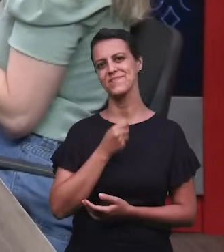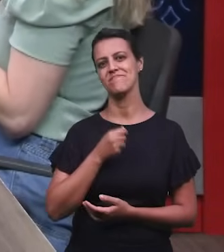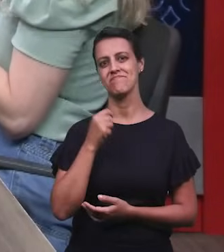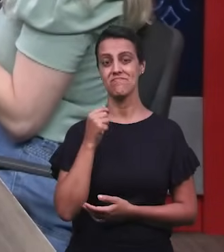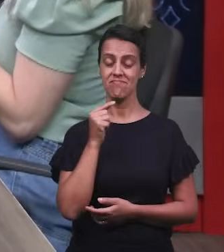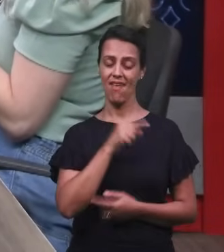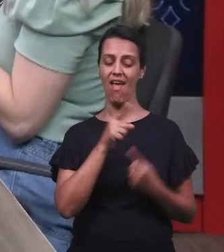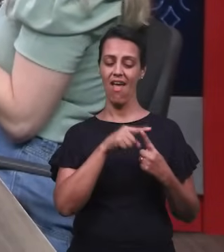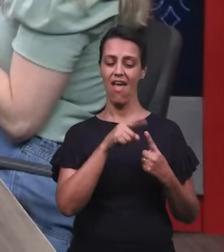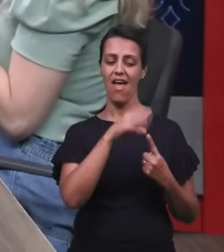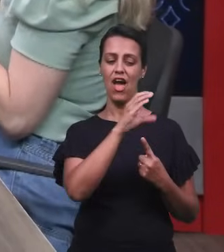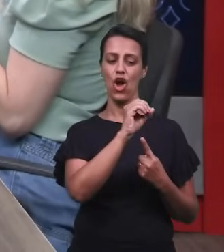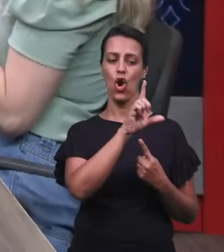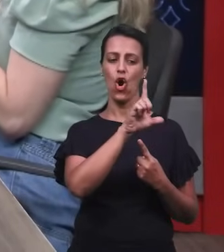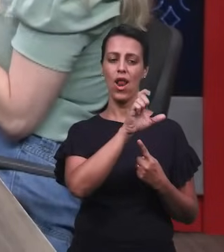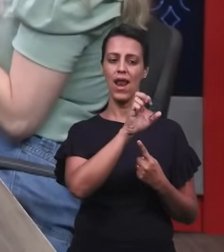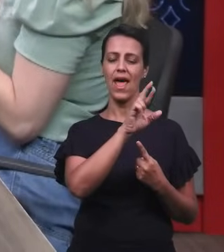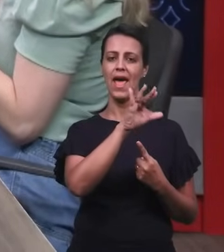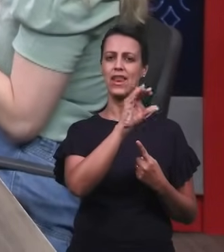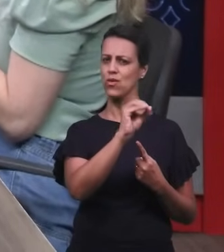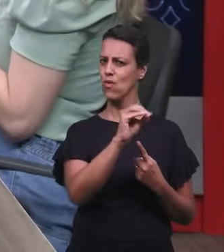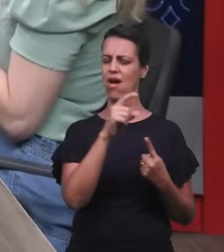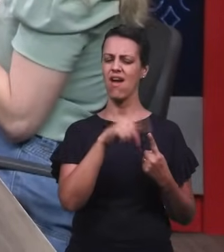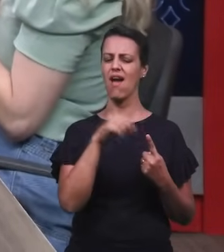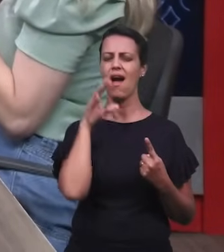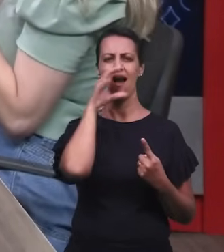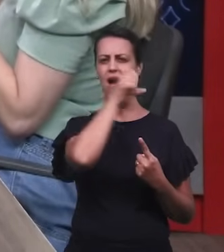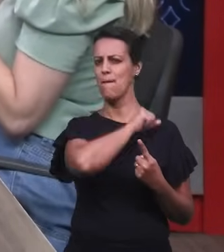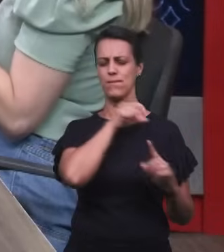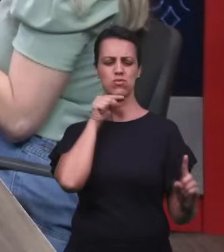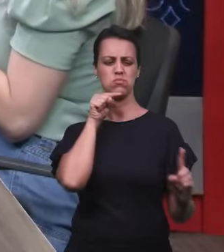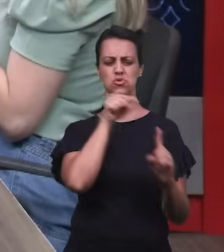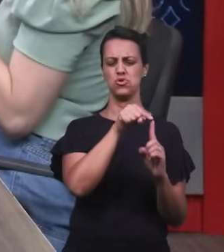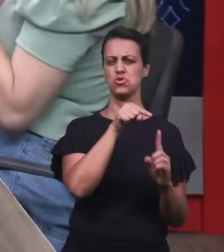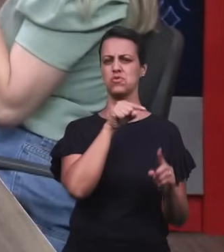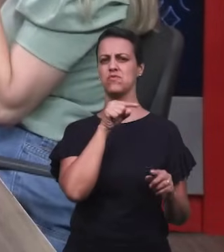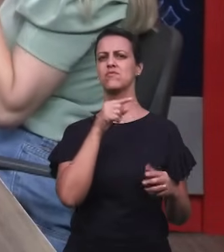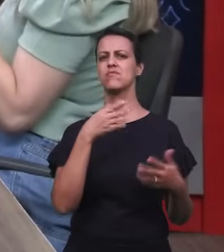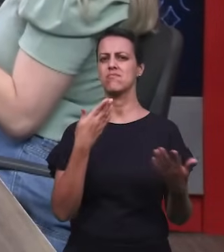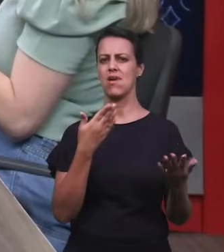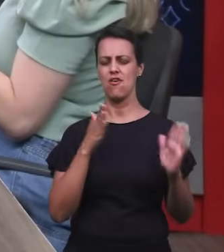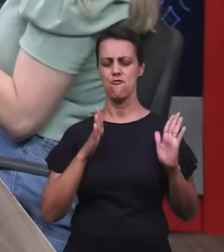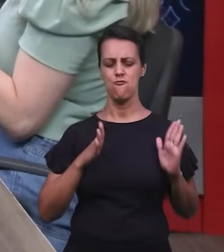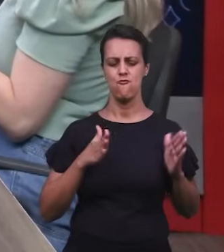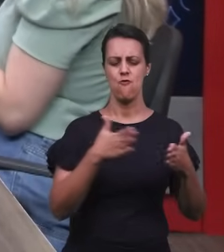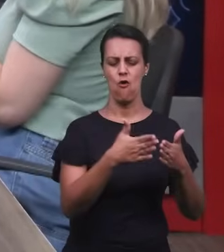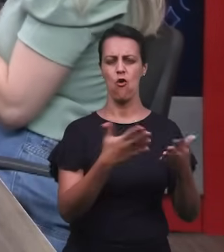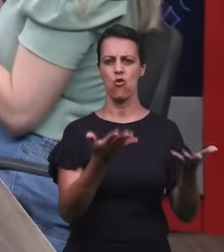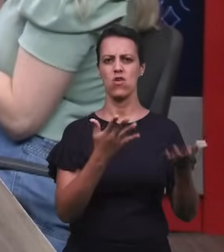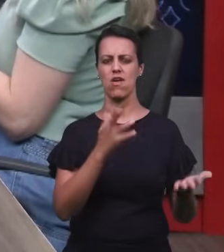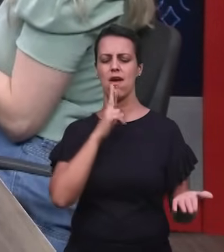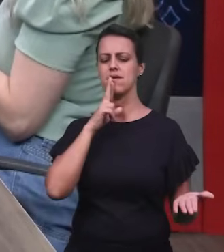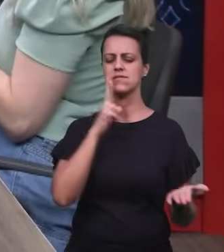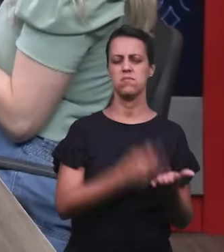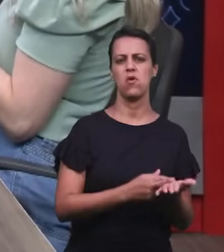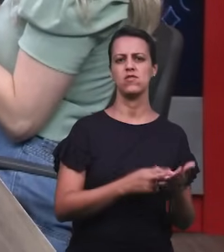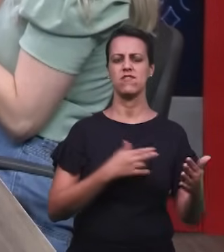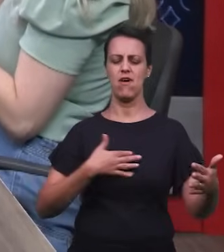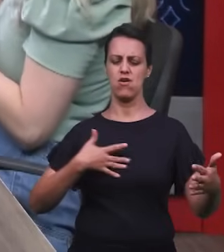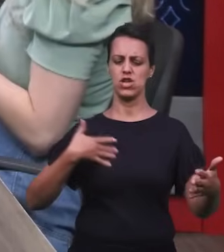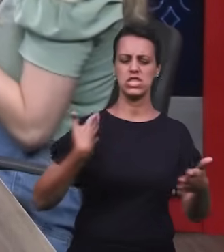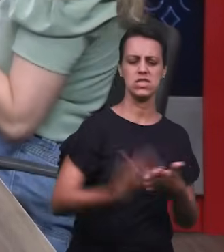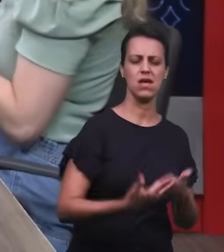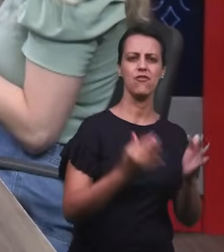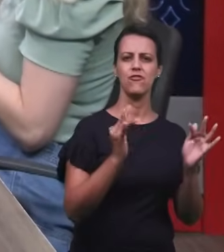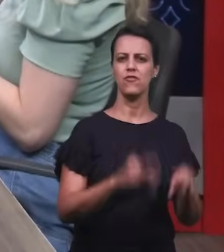tempo, vai demorar um pouco mais. Então, os coléricos, eles são objetivos, eles são práticos, eles são focados em resultados, eles vão até o fim, porque